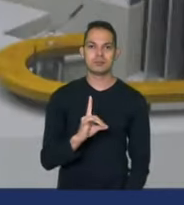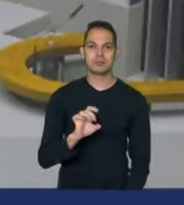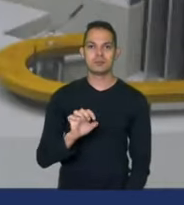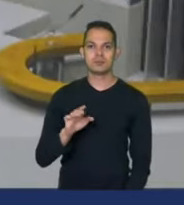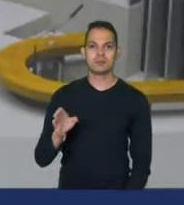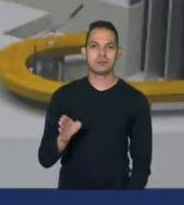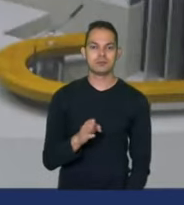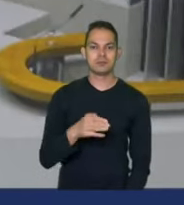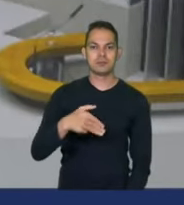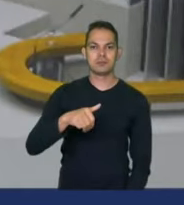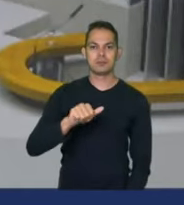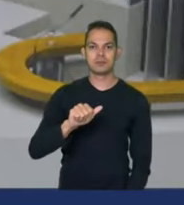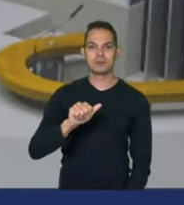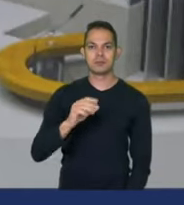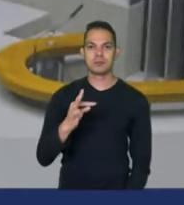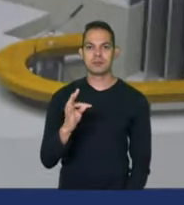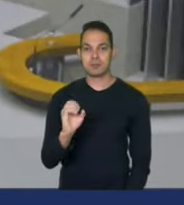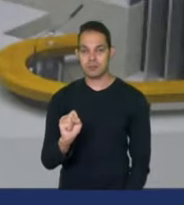PDT.